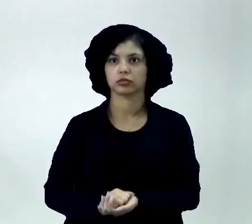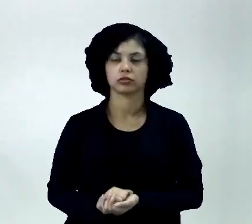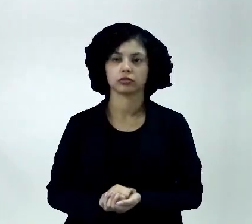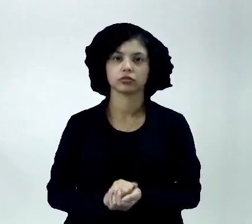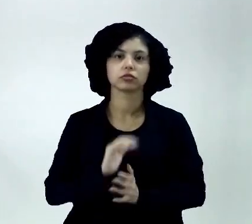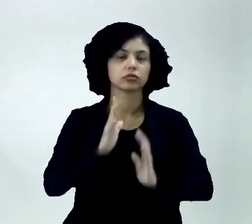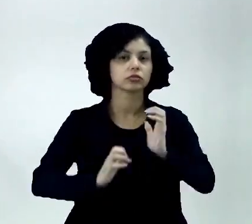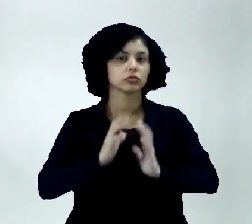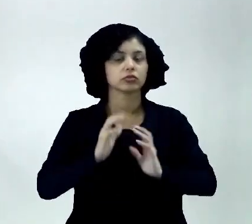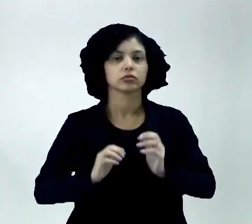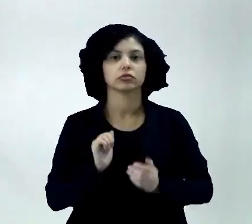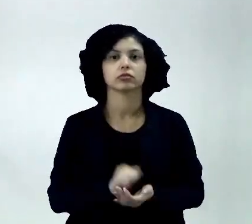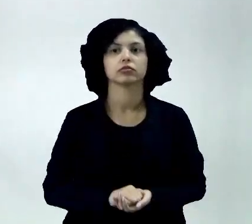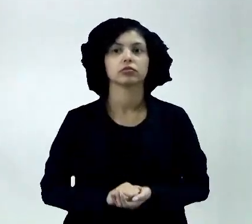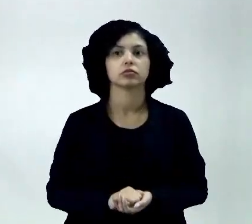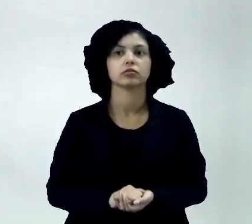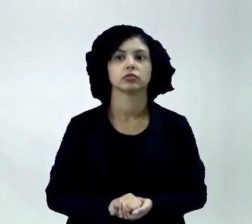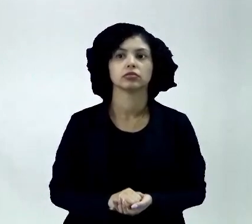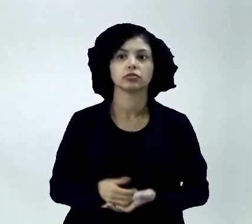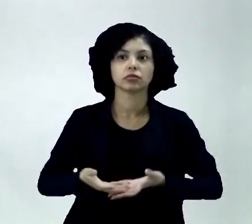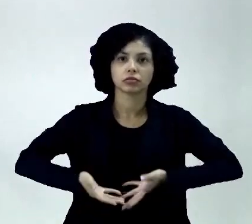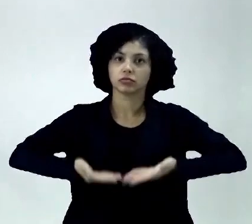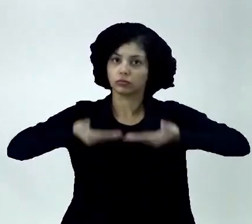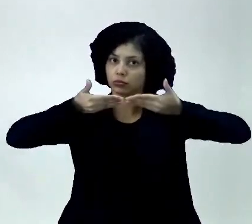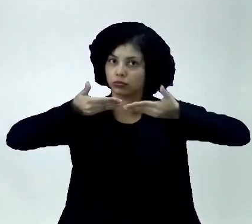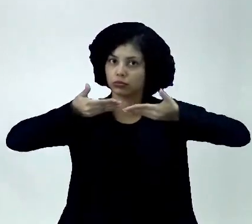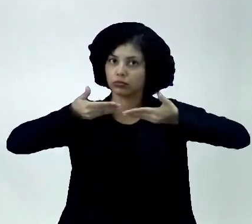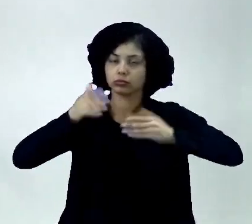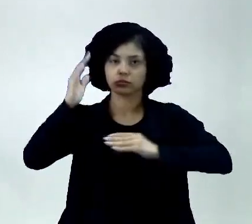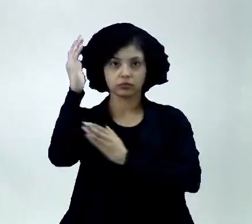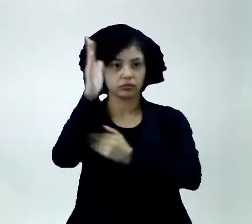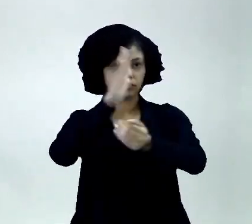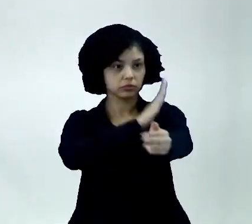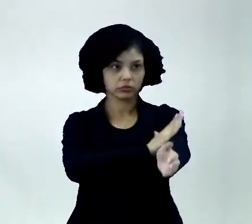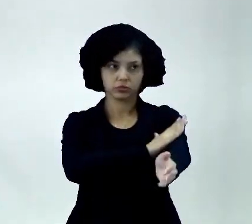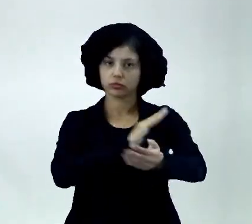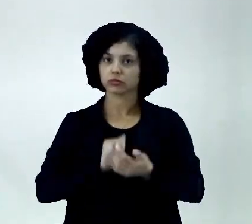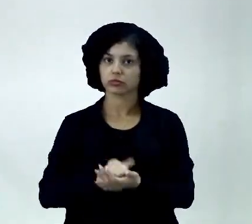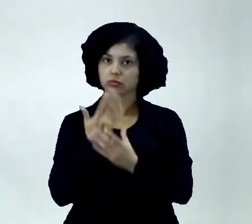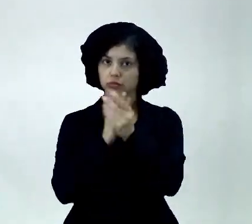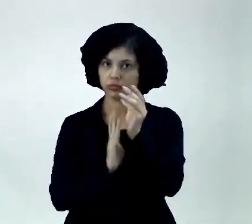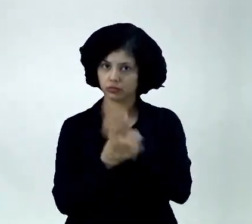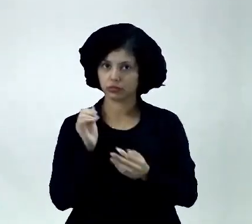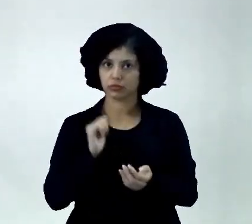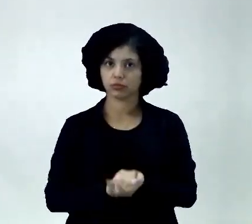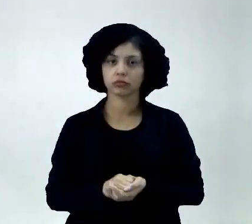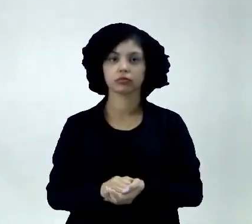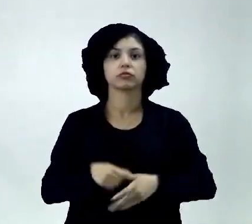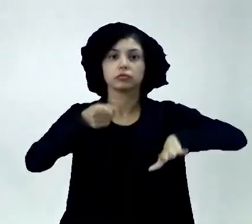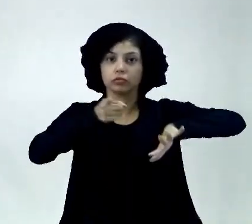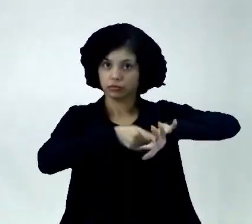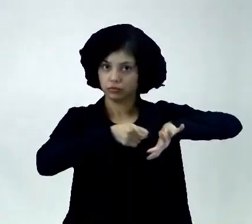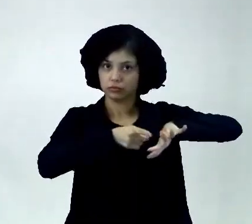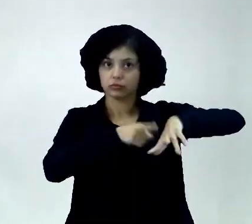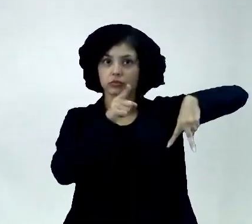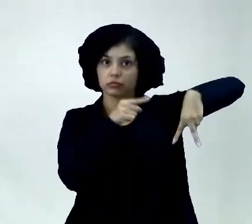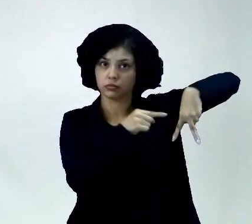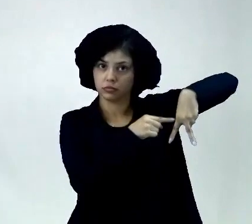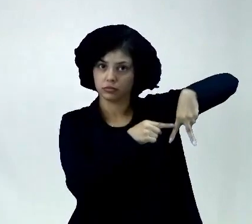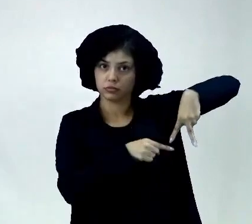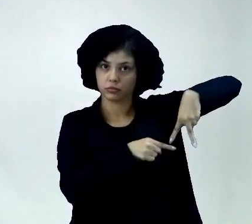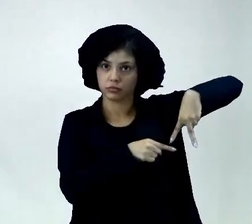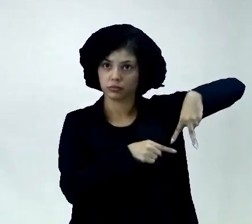não deixar ninguém confuso. Vamos lá. Membros superiores, o braço e o antebraço e a mão. Membros inferiores, perna, que